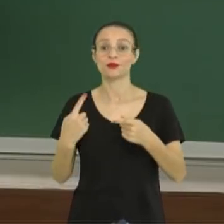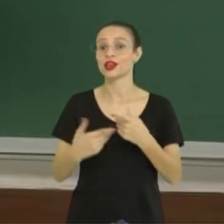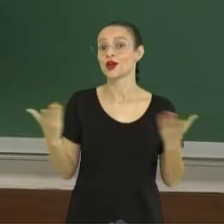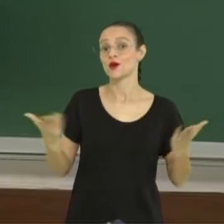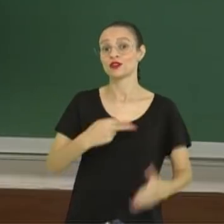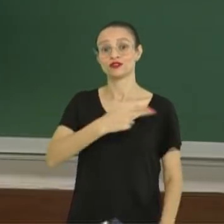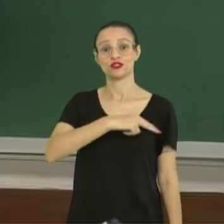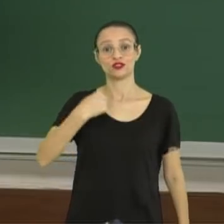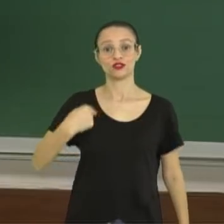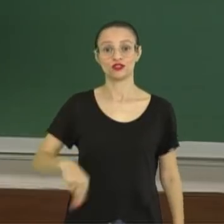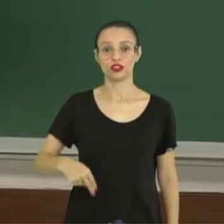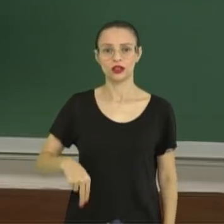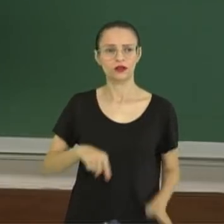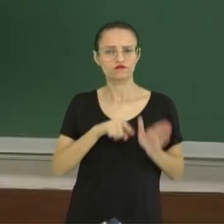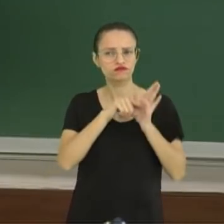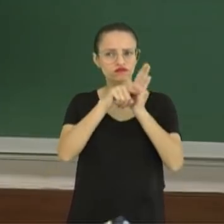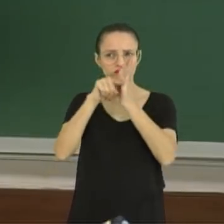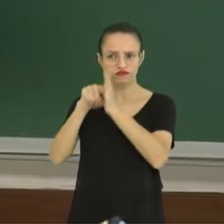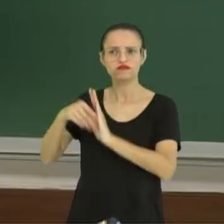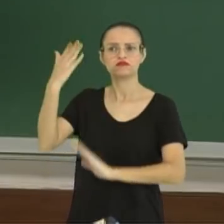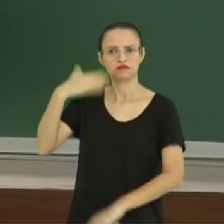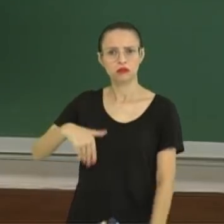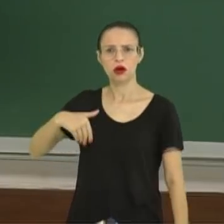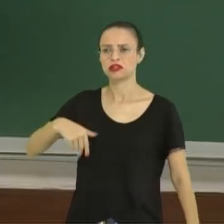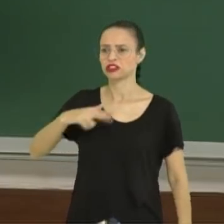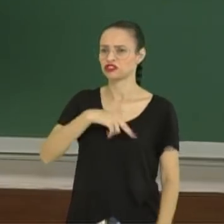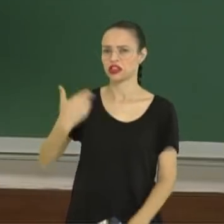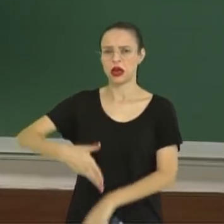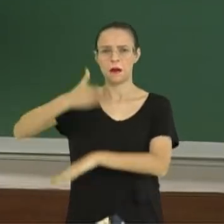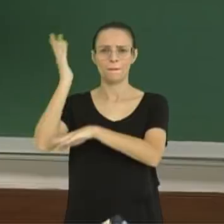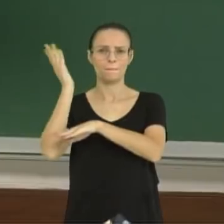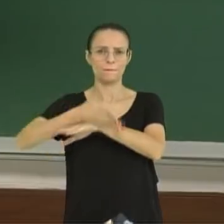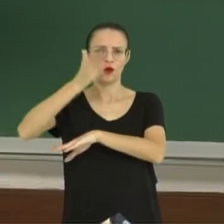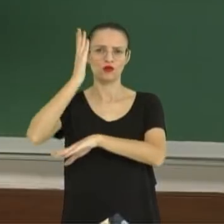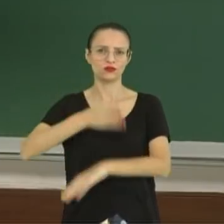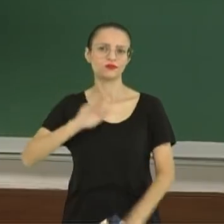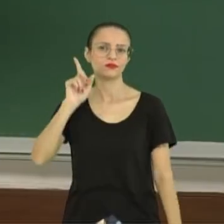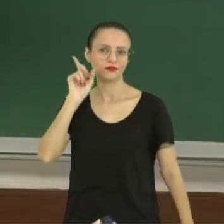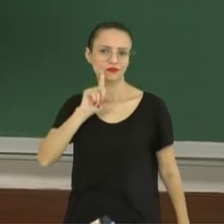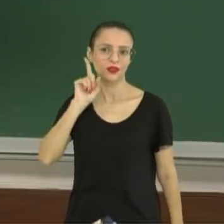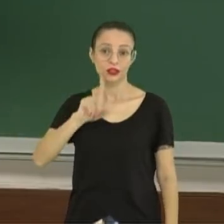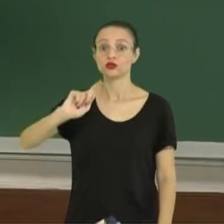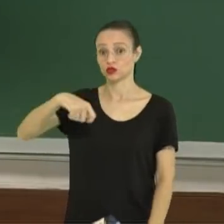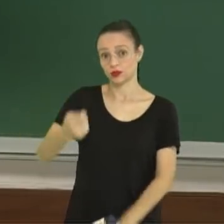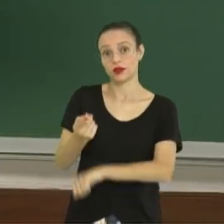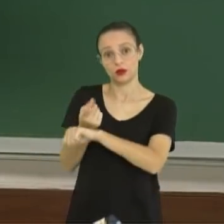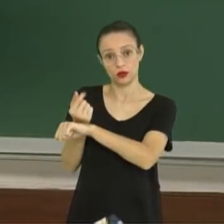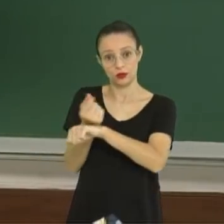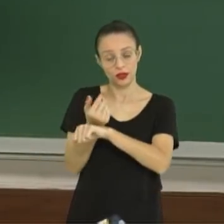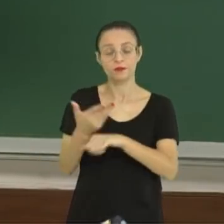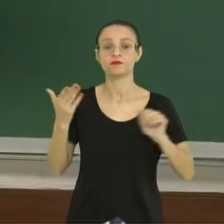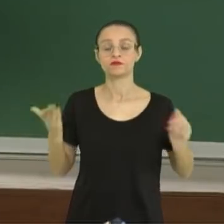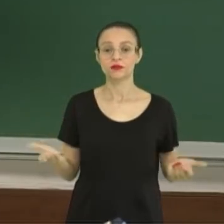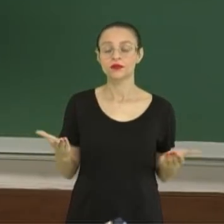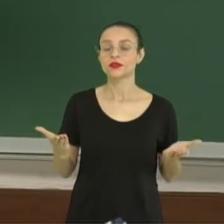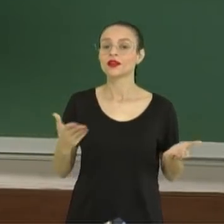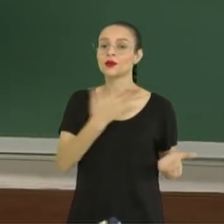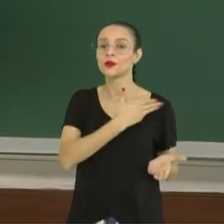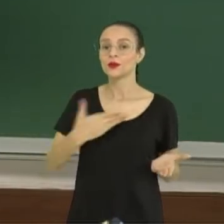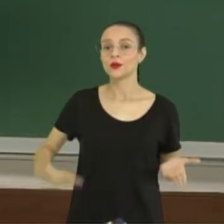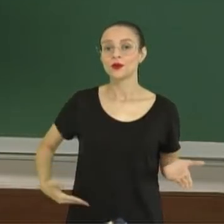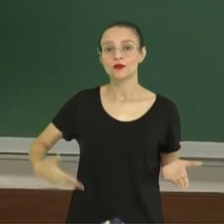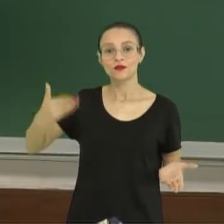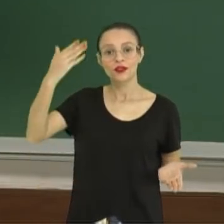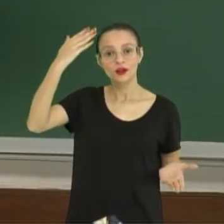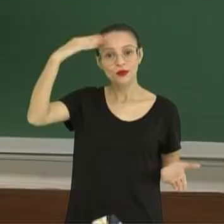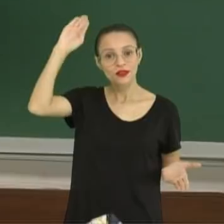China, segundo estudos, aí, já ultrapassou os Estados Unidos aí, em questões econômicas. Eis que o governo do Trump aí não